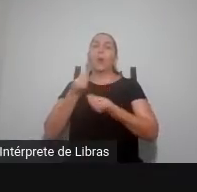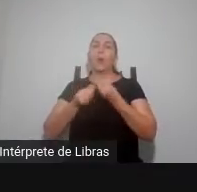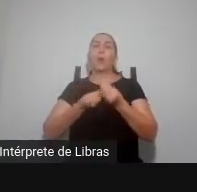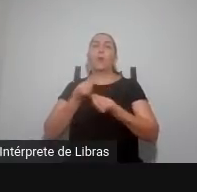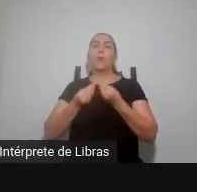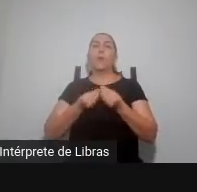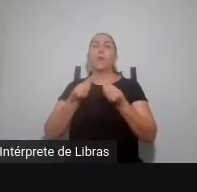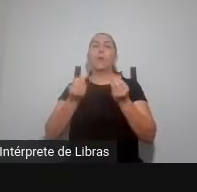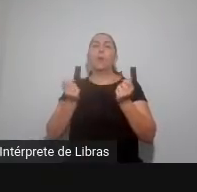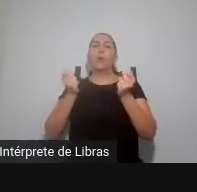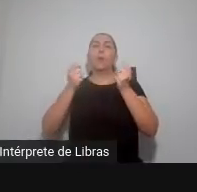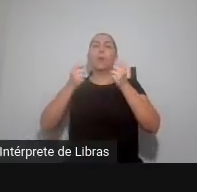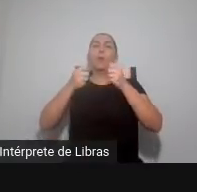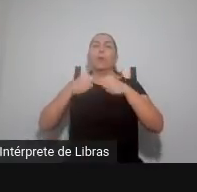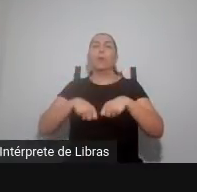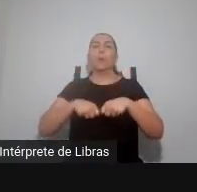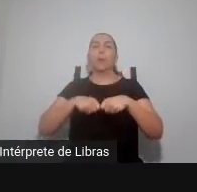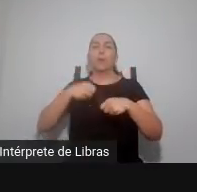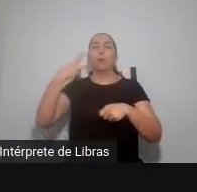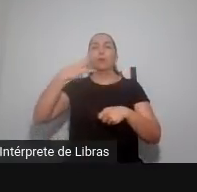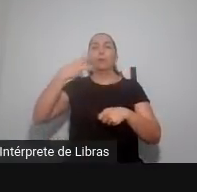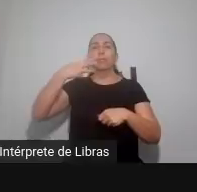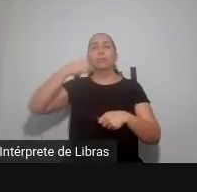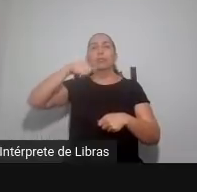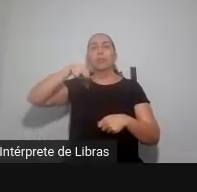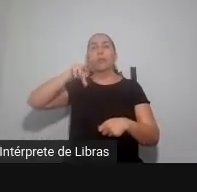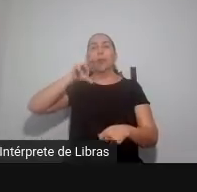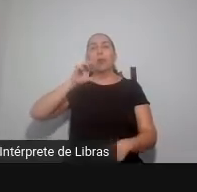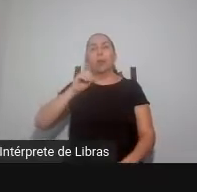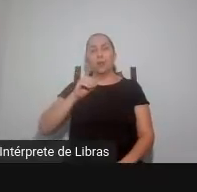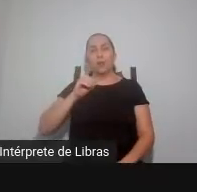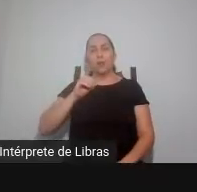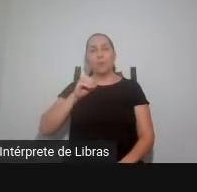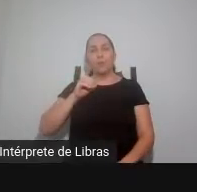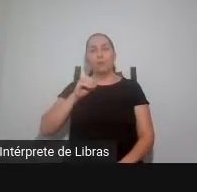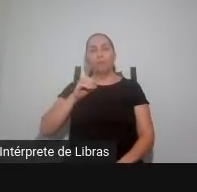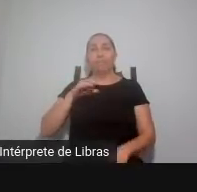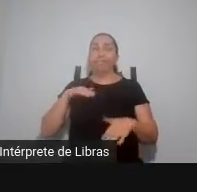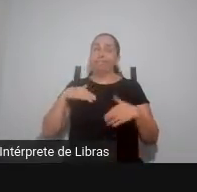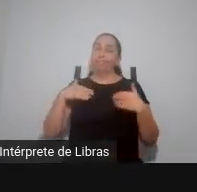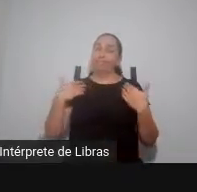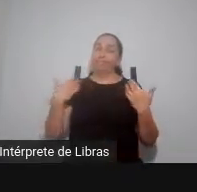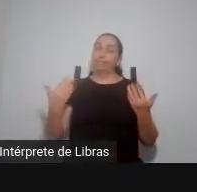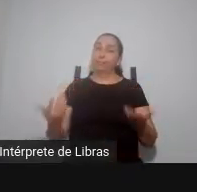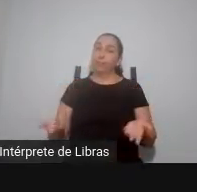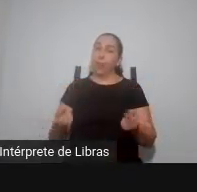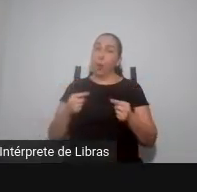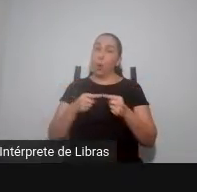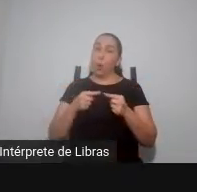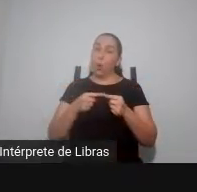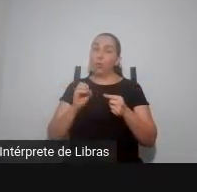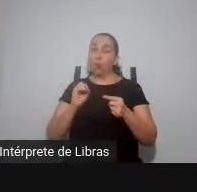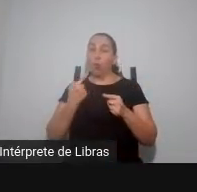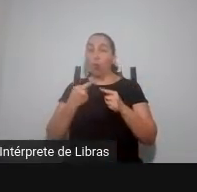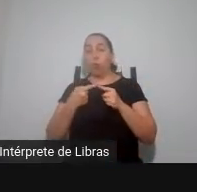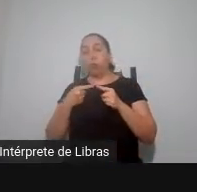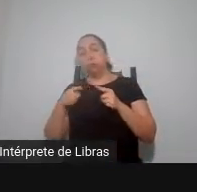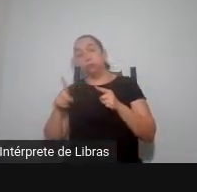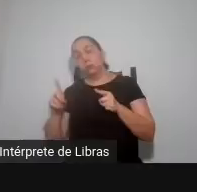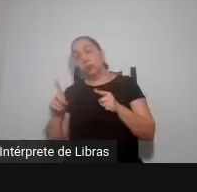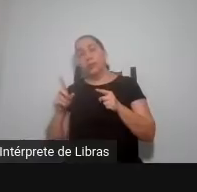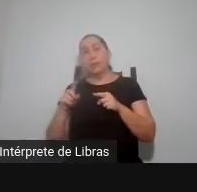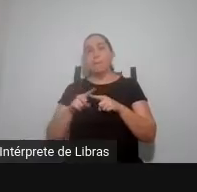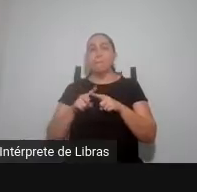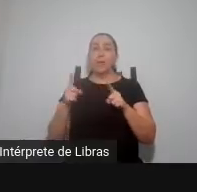criança analfabeta no terceiro ano. Eu não sei se você vai concordar comigo, Doca, mas eu acho que não tem receita. A gente